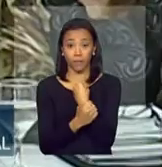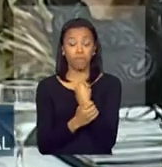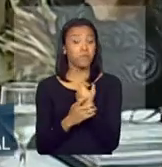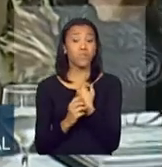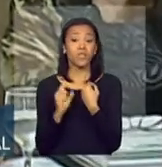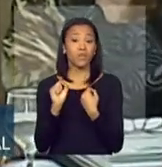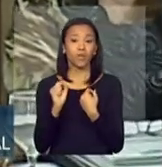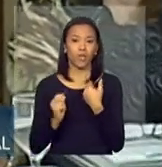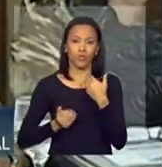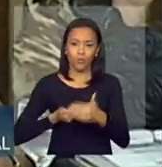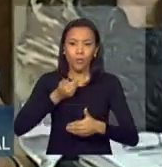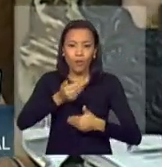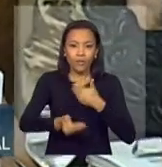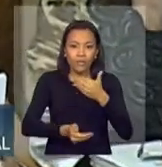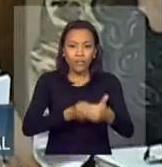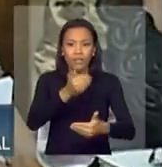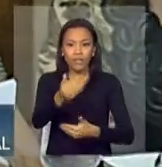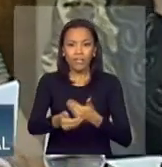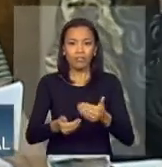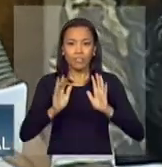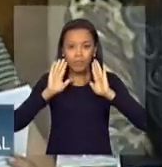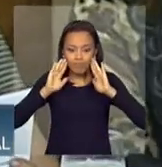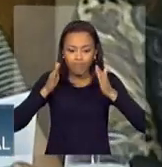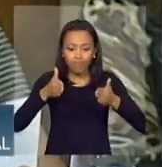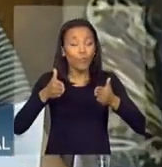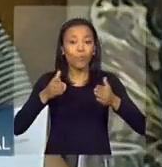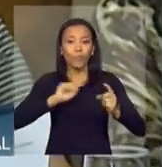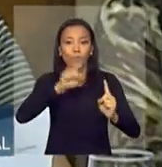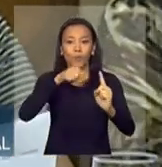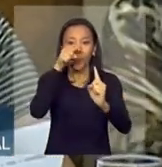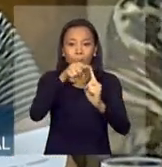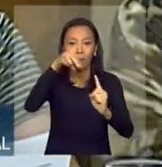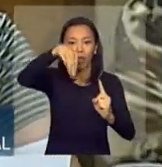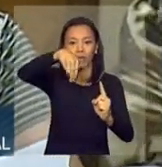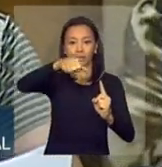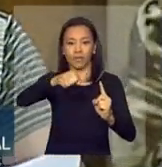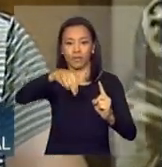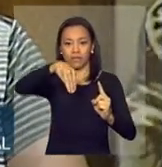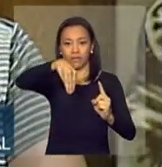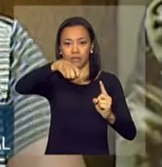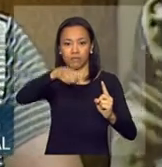processos sejam valorizados quanto às metas a atingir.